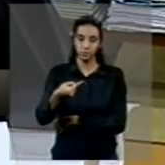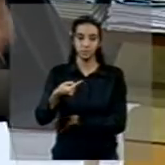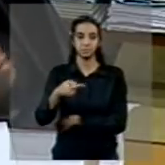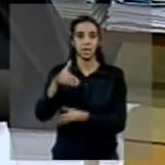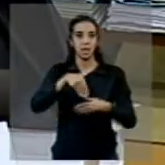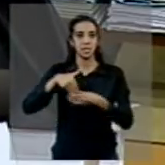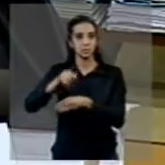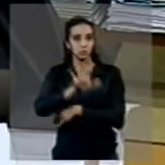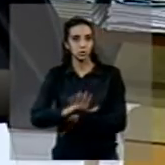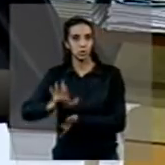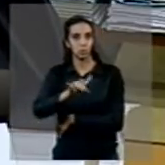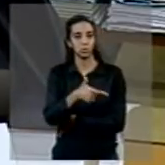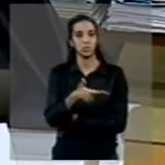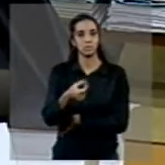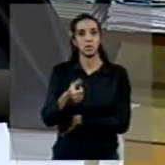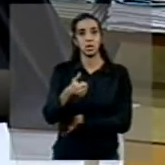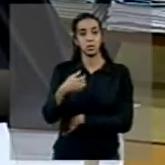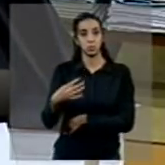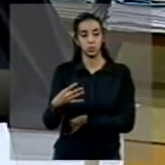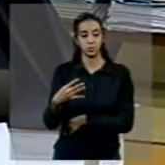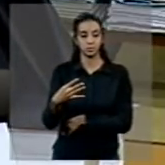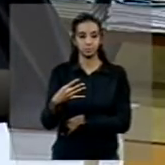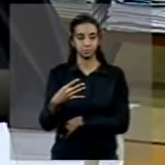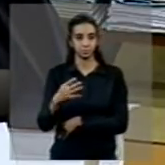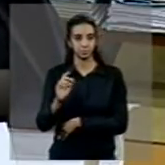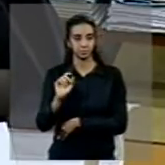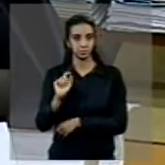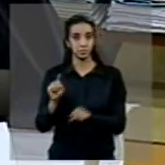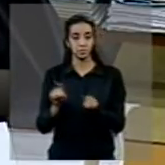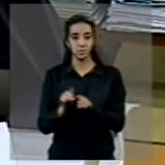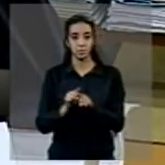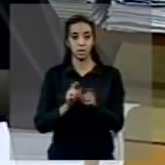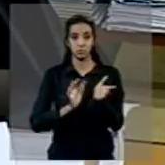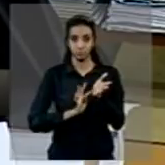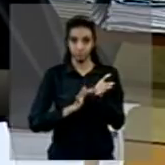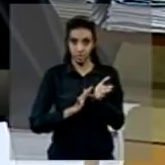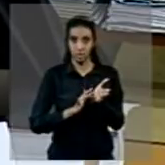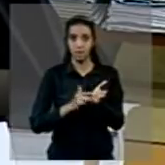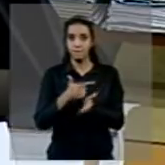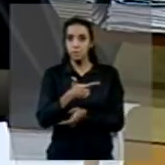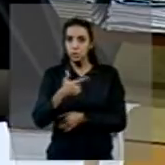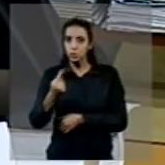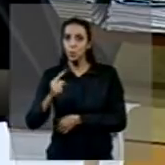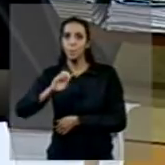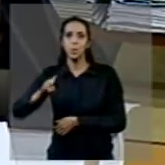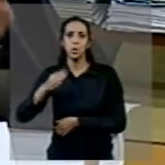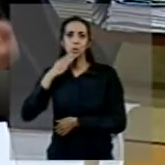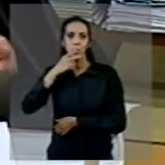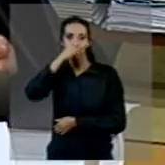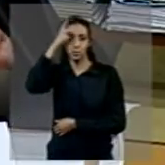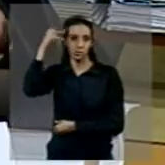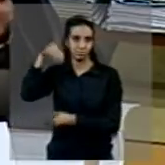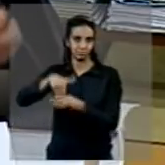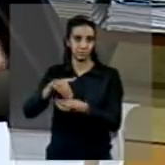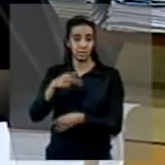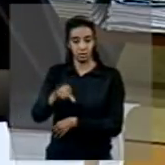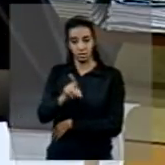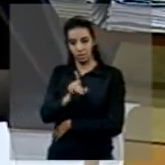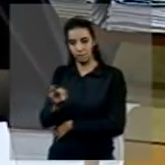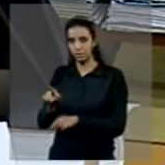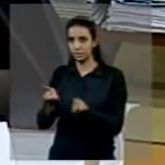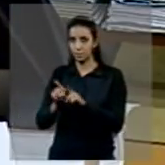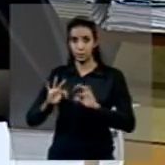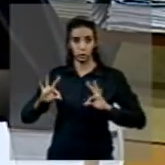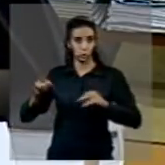Nas eleições gerais de 2014, foram identificados pela biometria mais de 21 milhões de eleitores do Distrito Federal e de todos